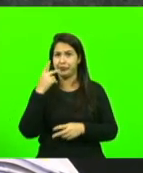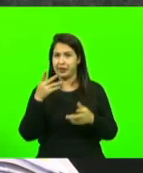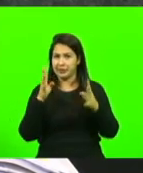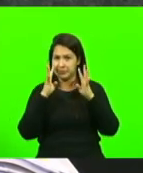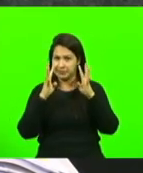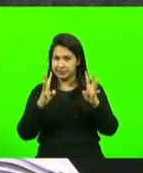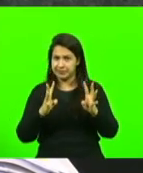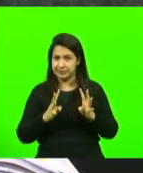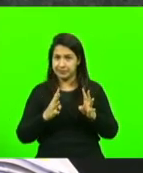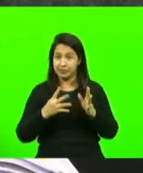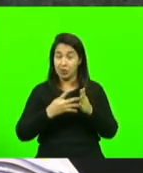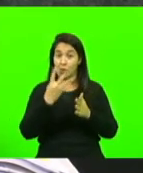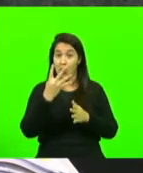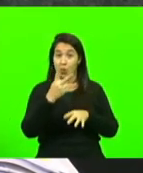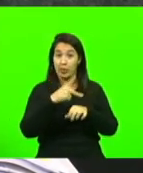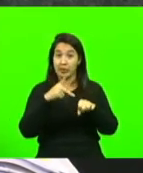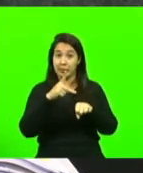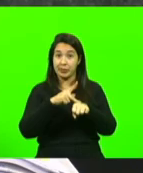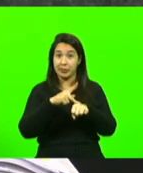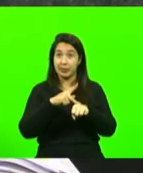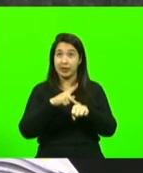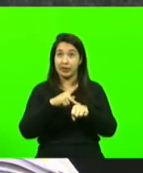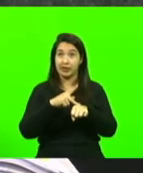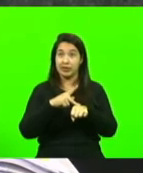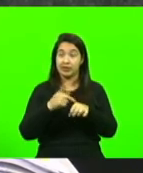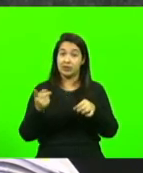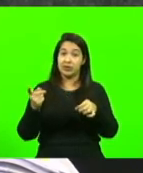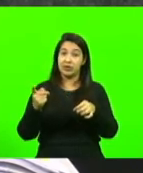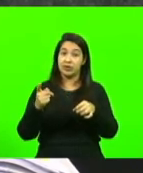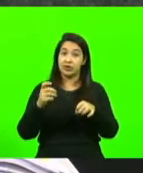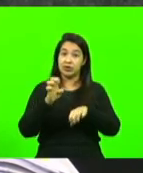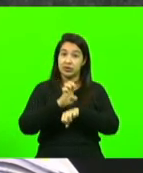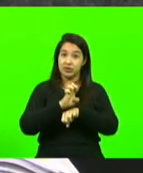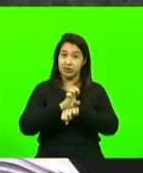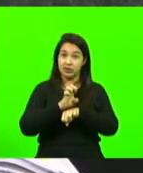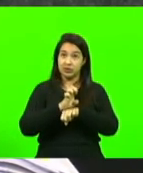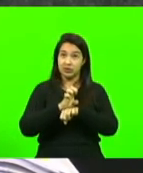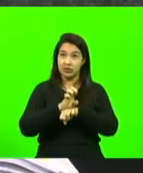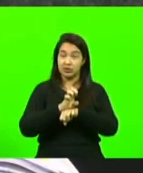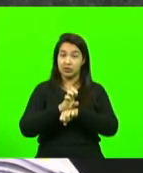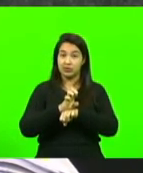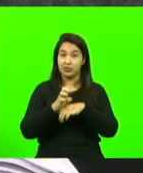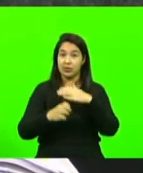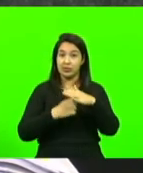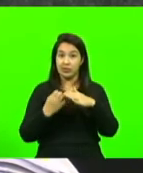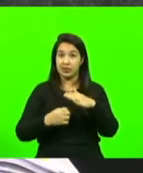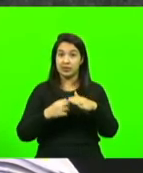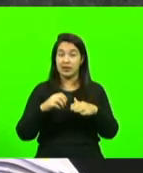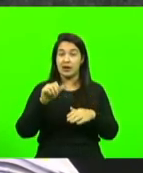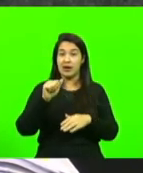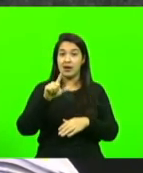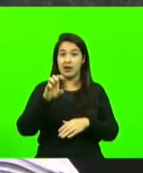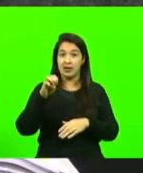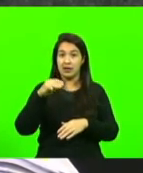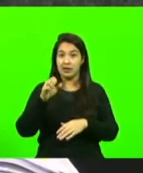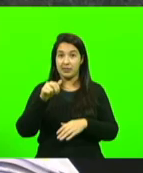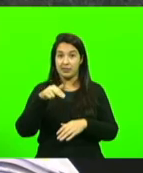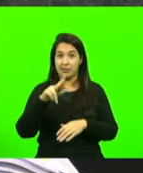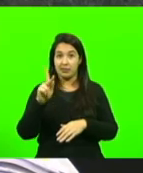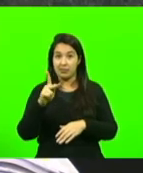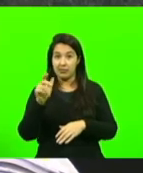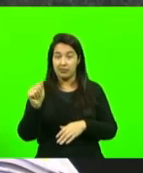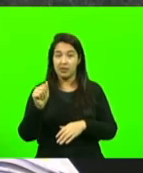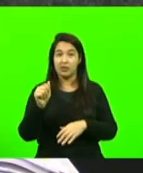quatro países que mais Reis batizaram foram Alemanha 348 França 152